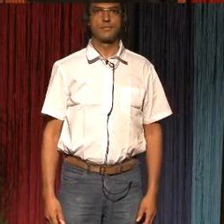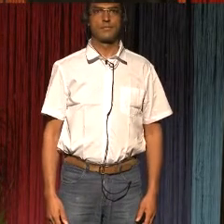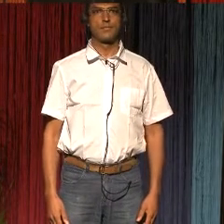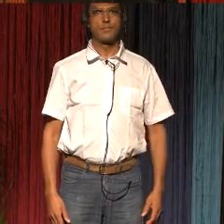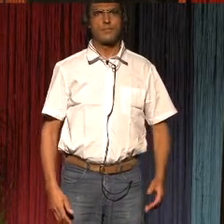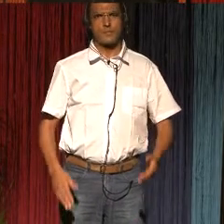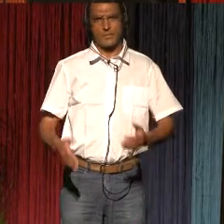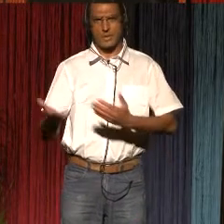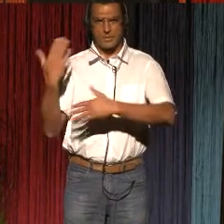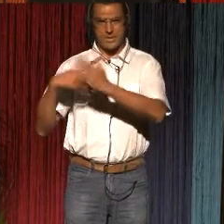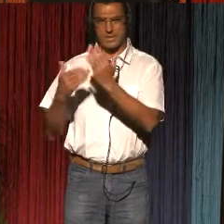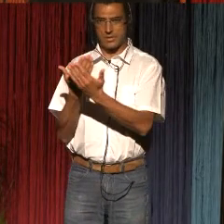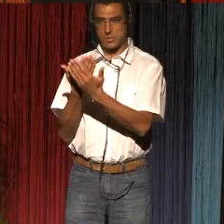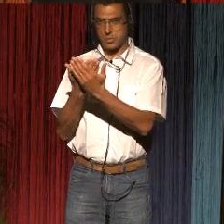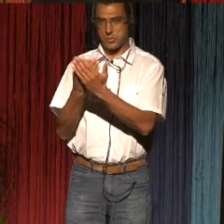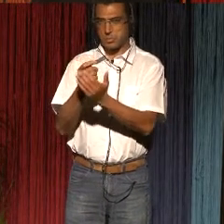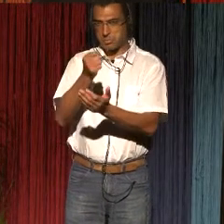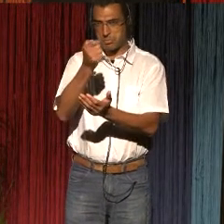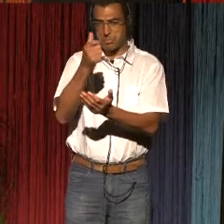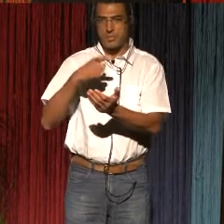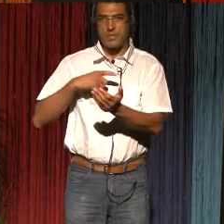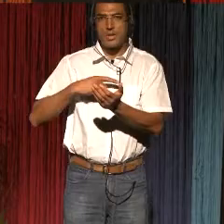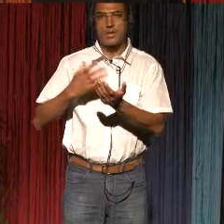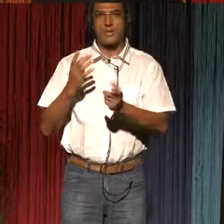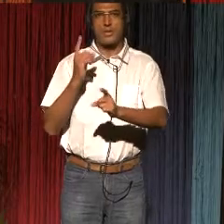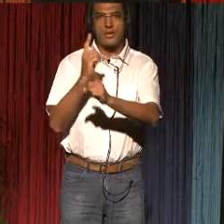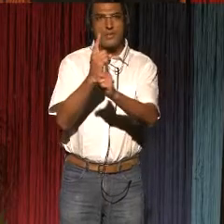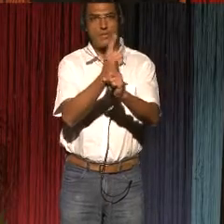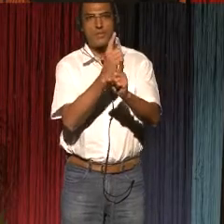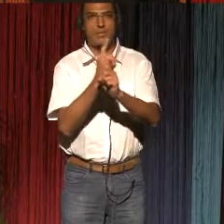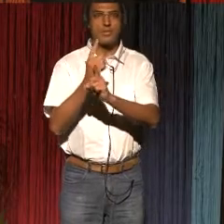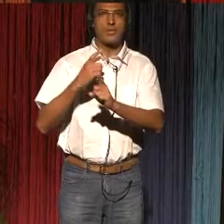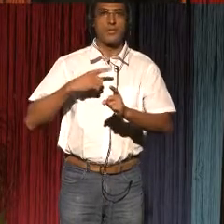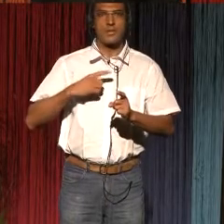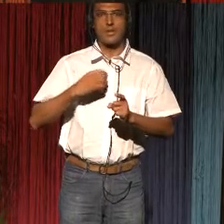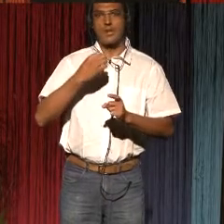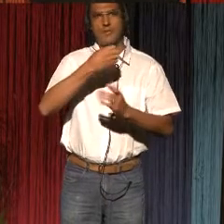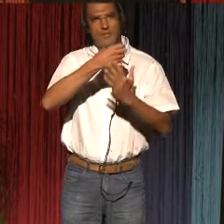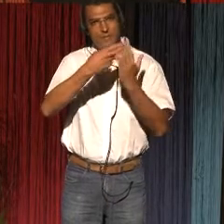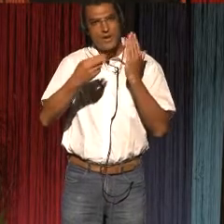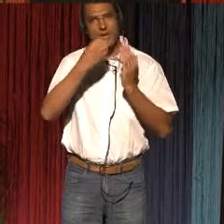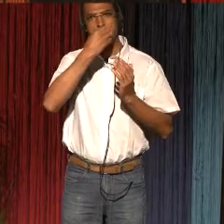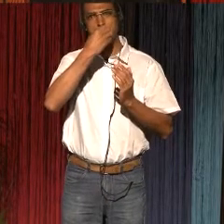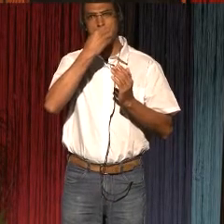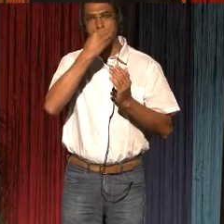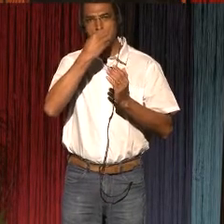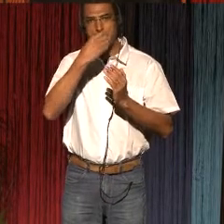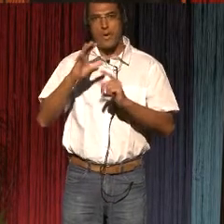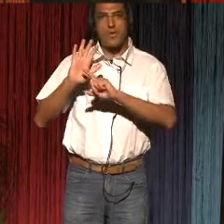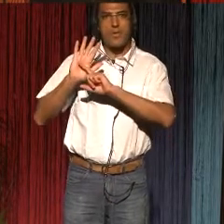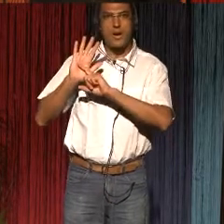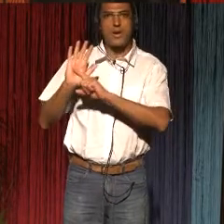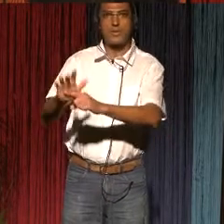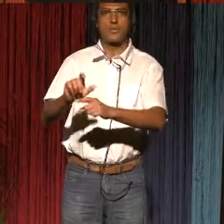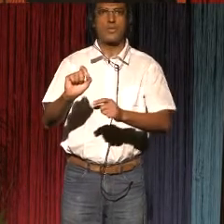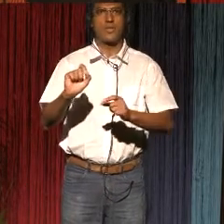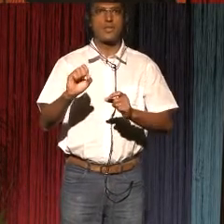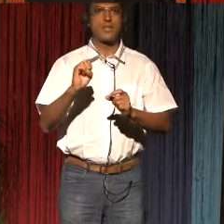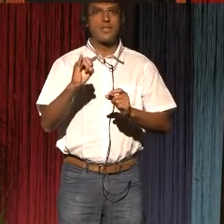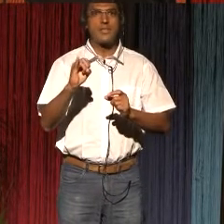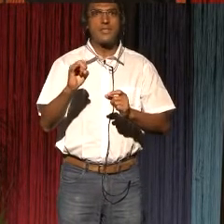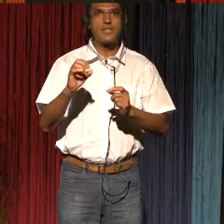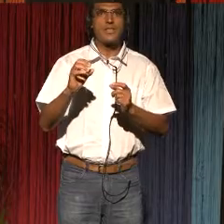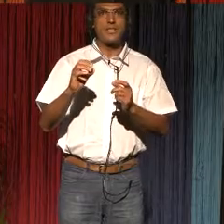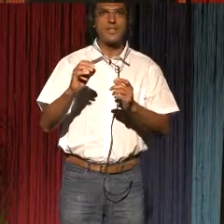Um estudo recente mostrou que há benefícios de saúde psicológicos muito melhores a